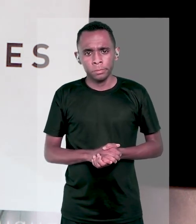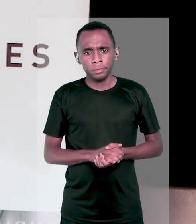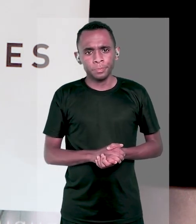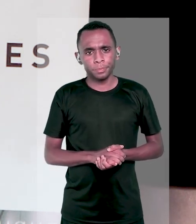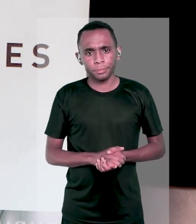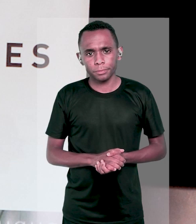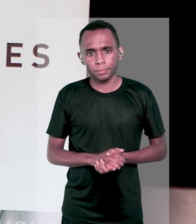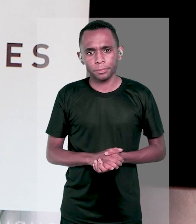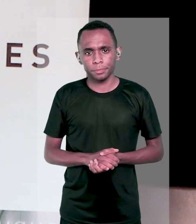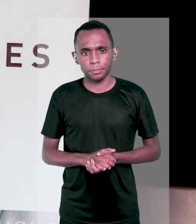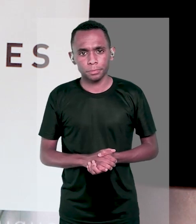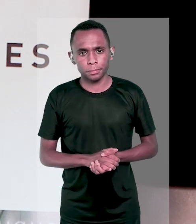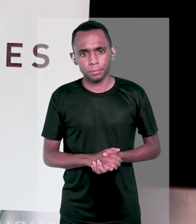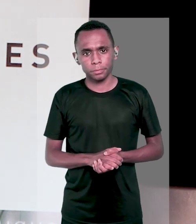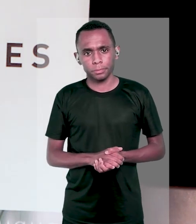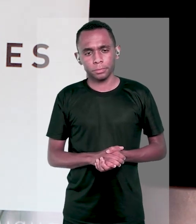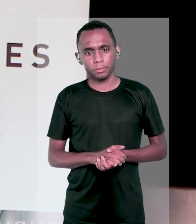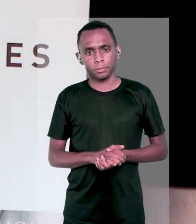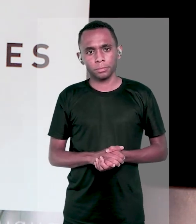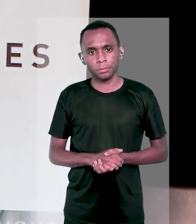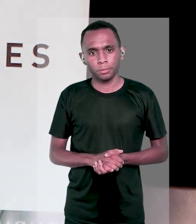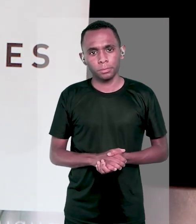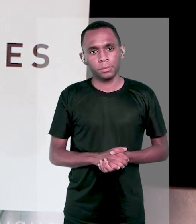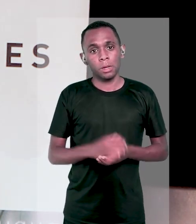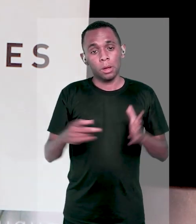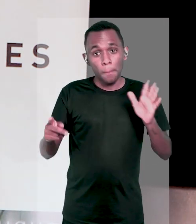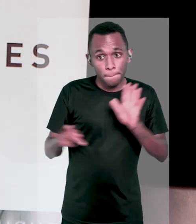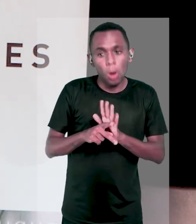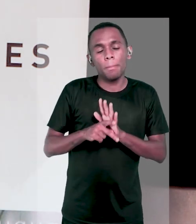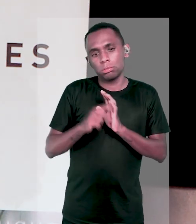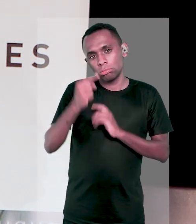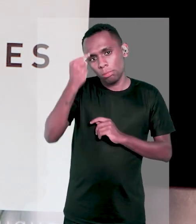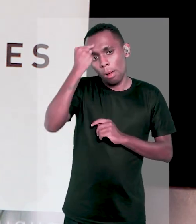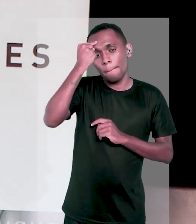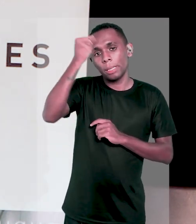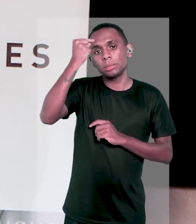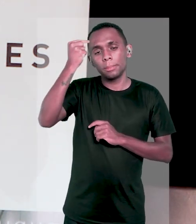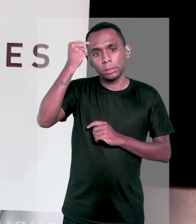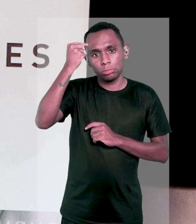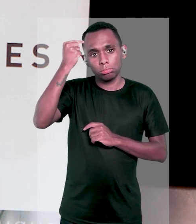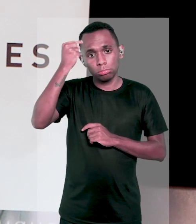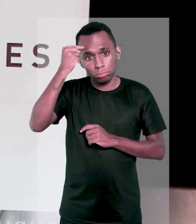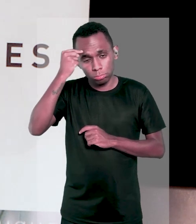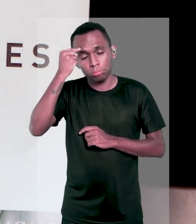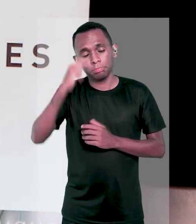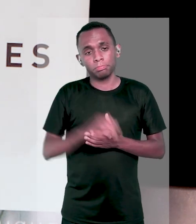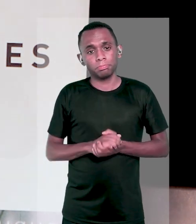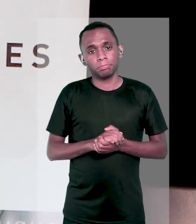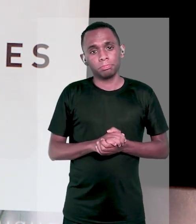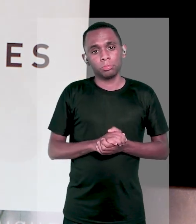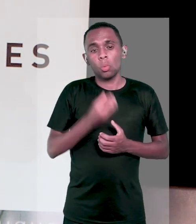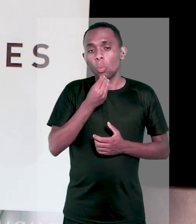foi pensada para incomodar ela pressupõe que os dados do mundo ultrapassam